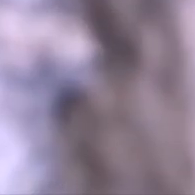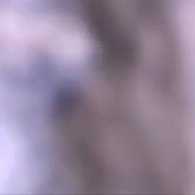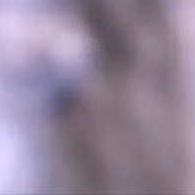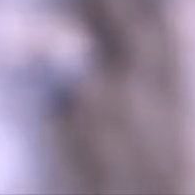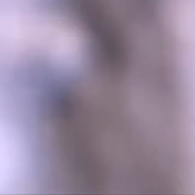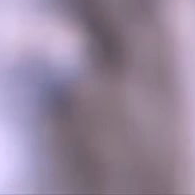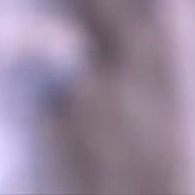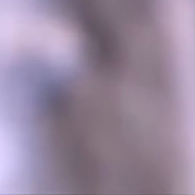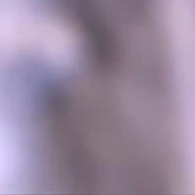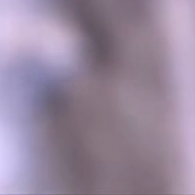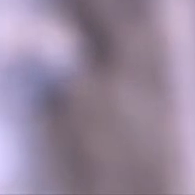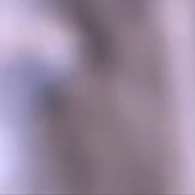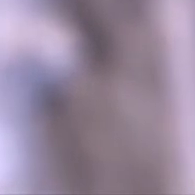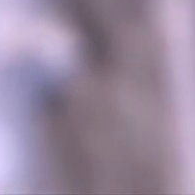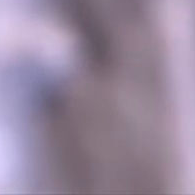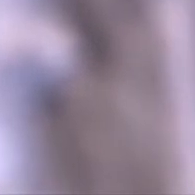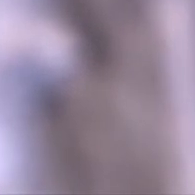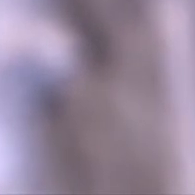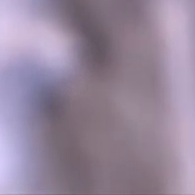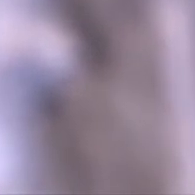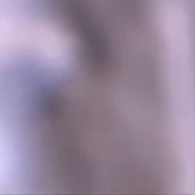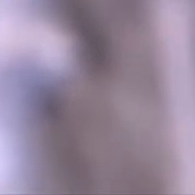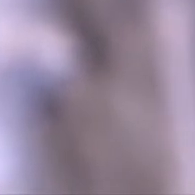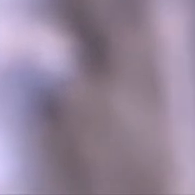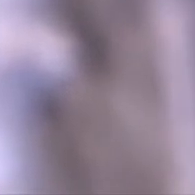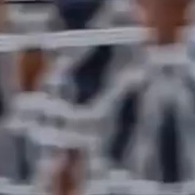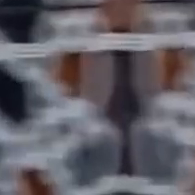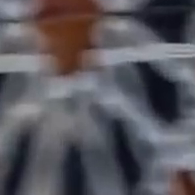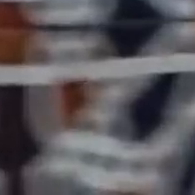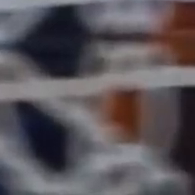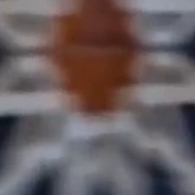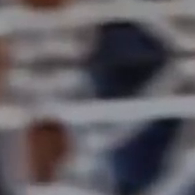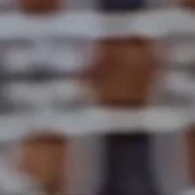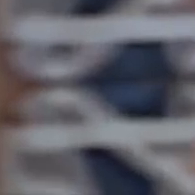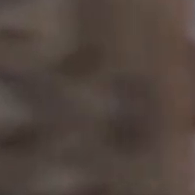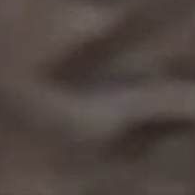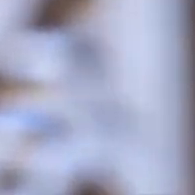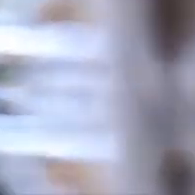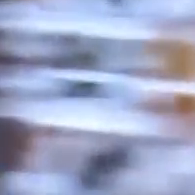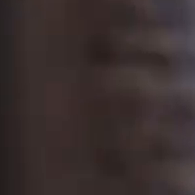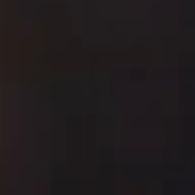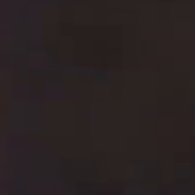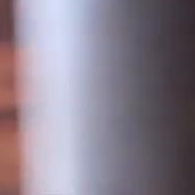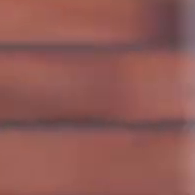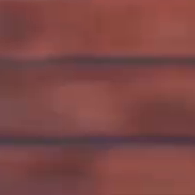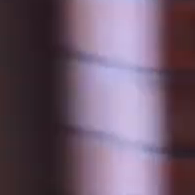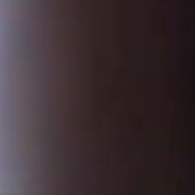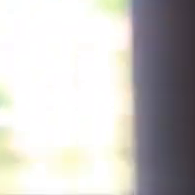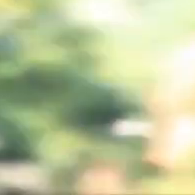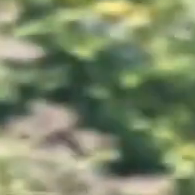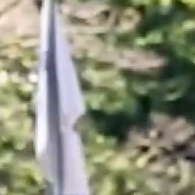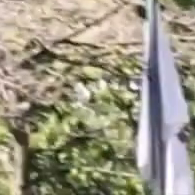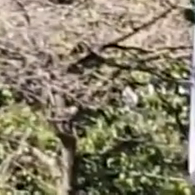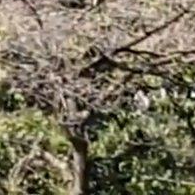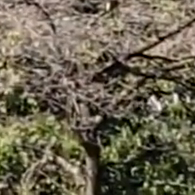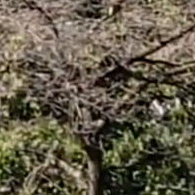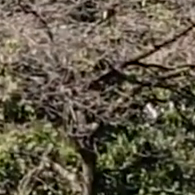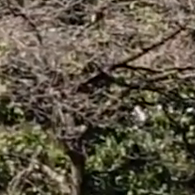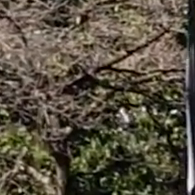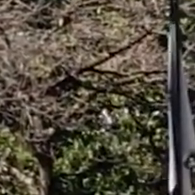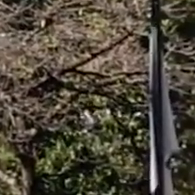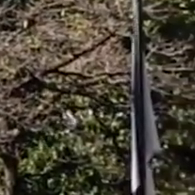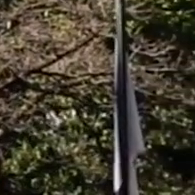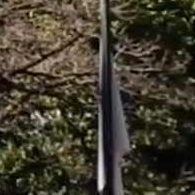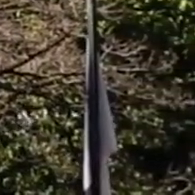E um ouvinte atento conseguirá captar o que há um século elas persistem em dizer. Um